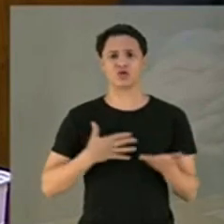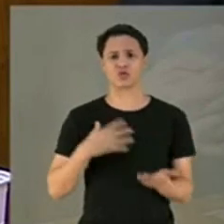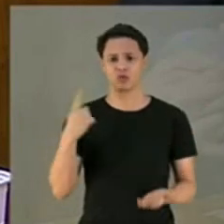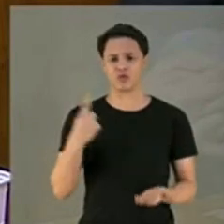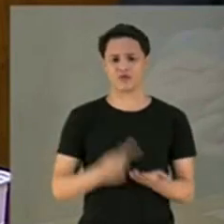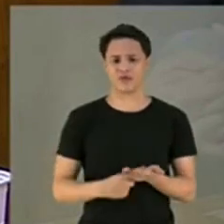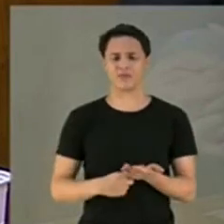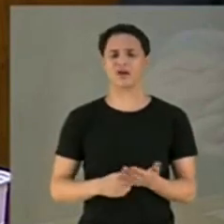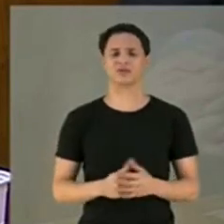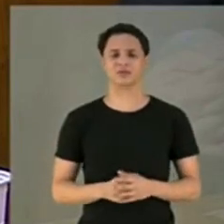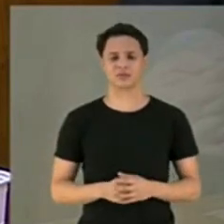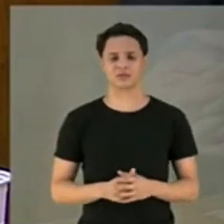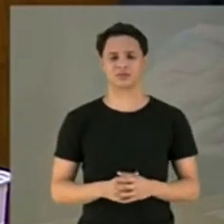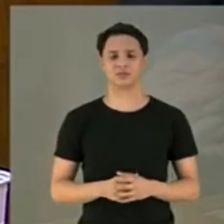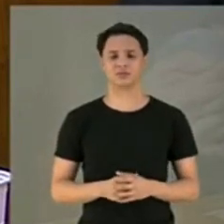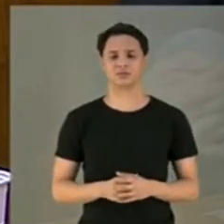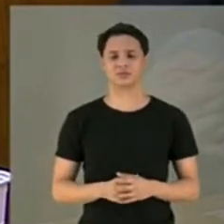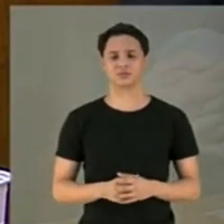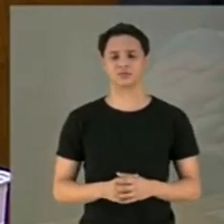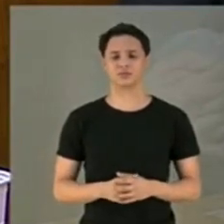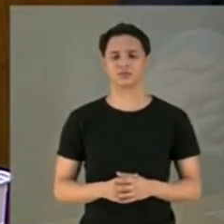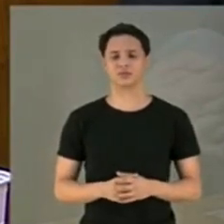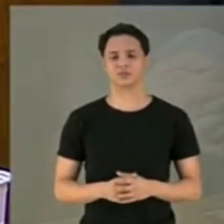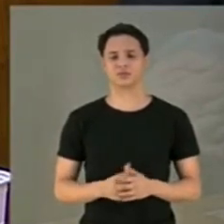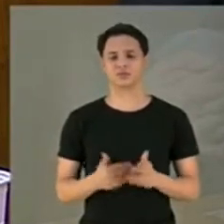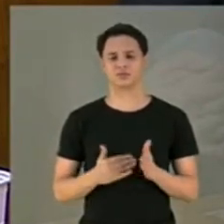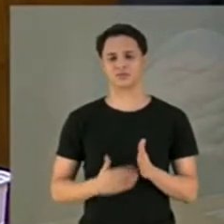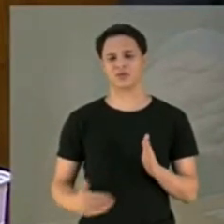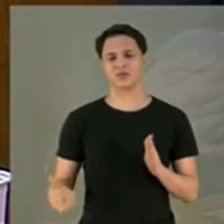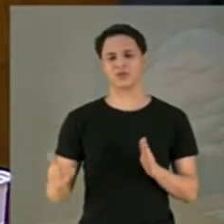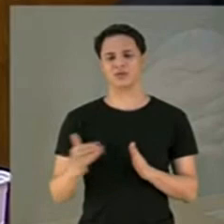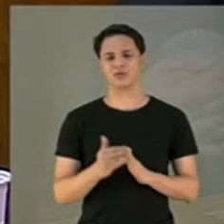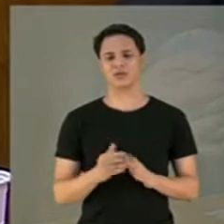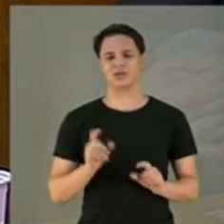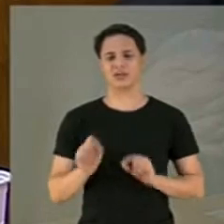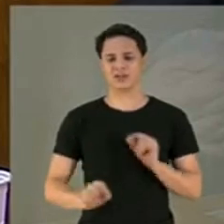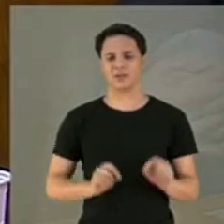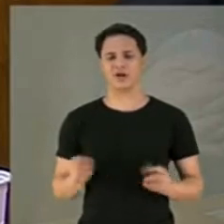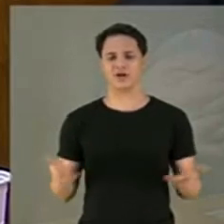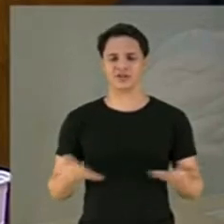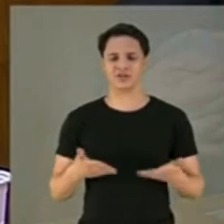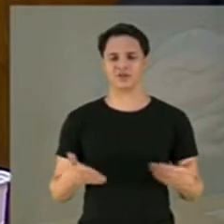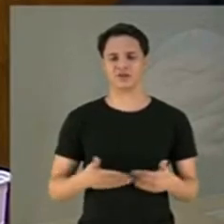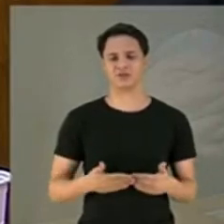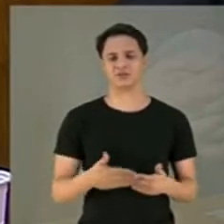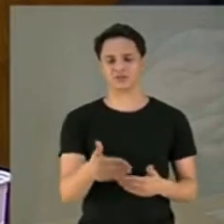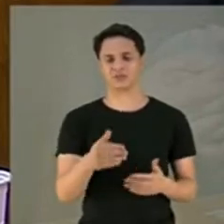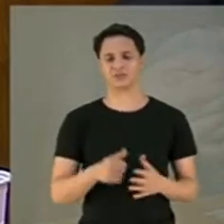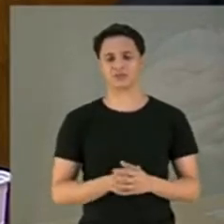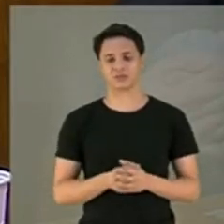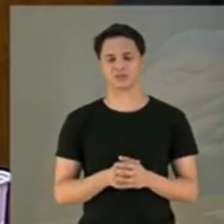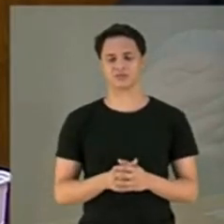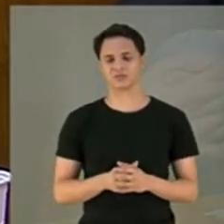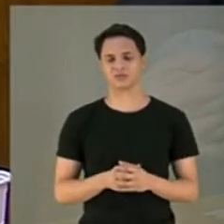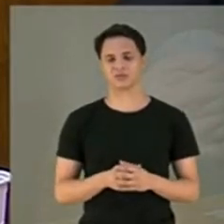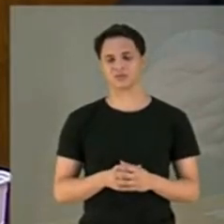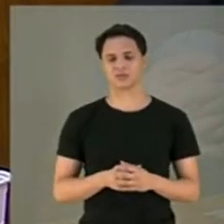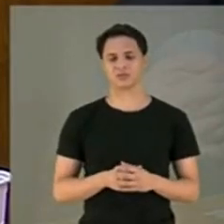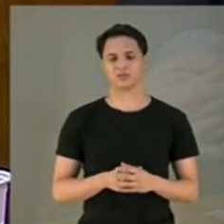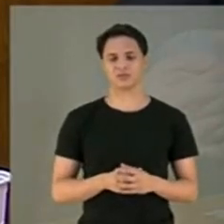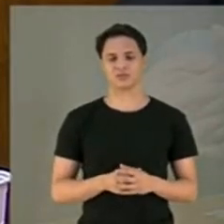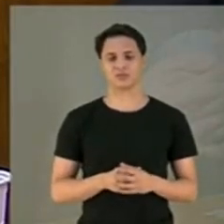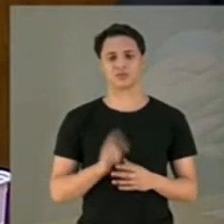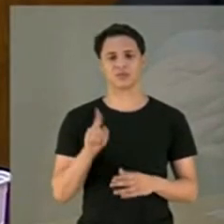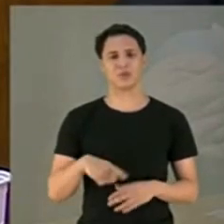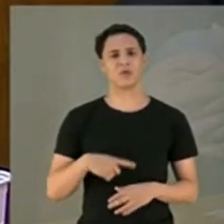confirmado, tá em tudo. É a imprensa, todo mundo determina, né? Coloca que